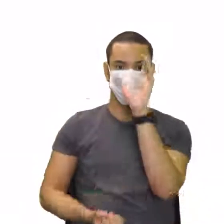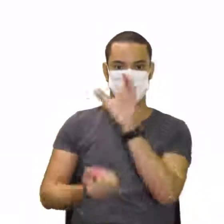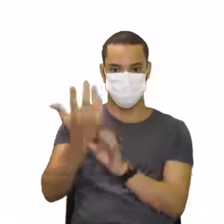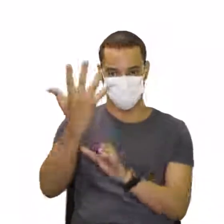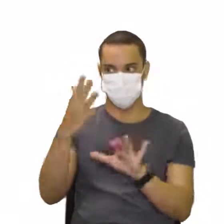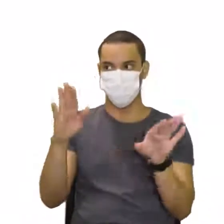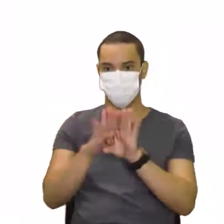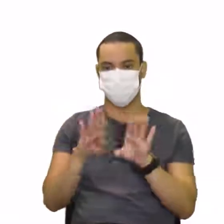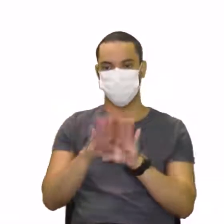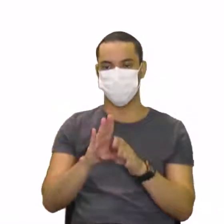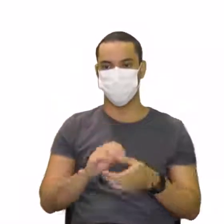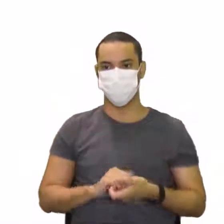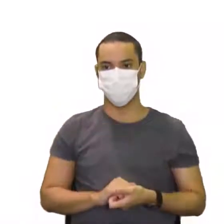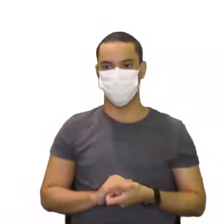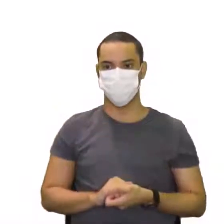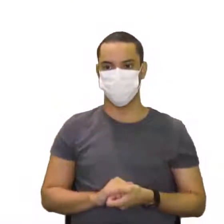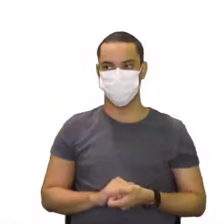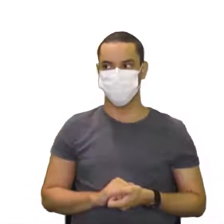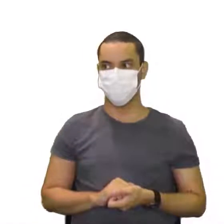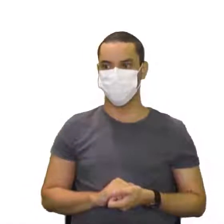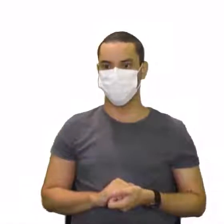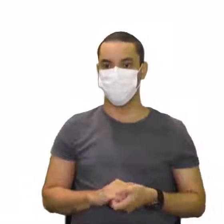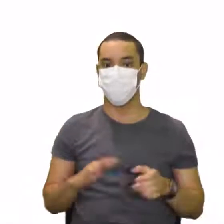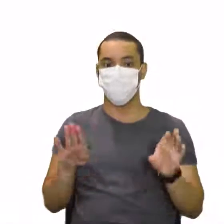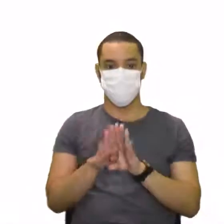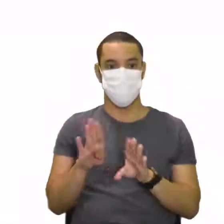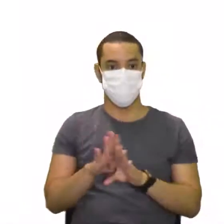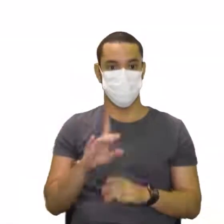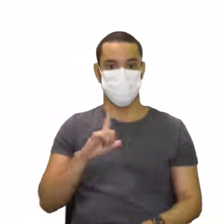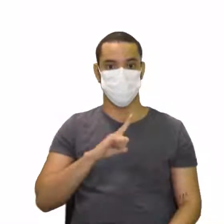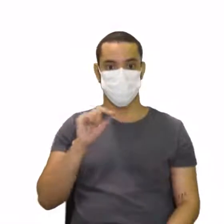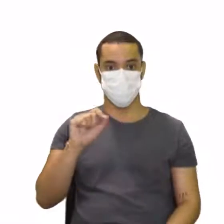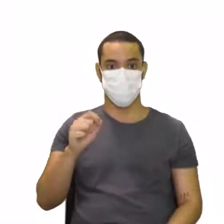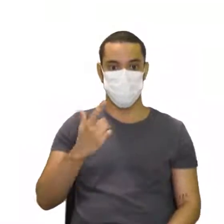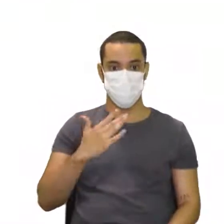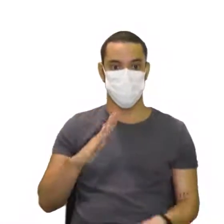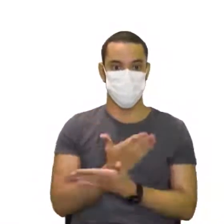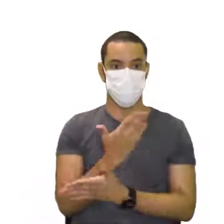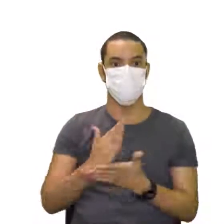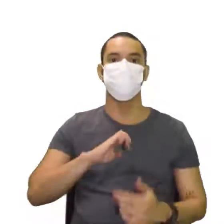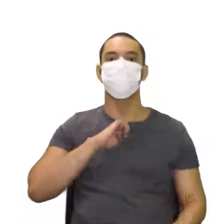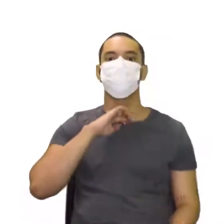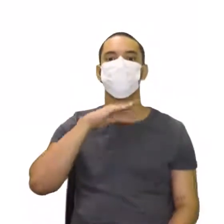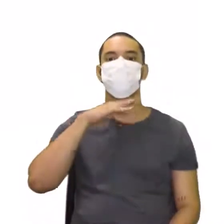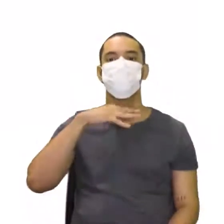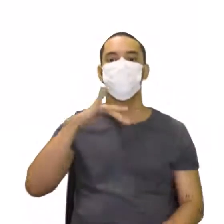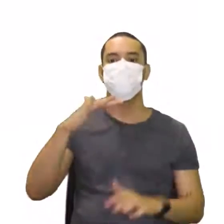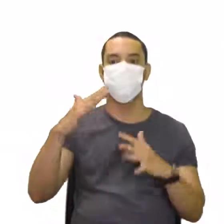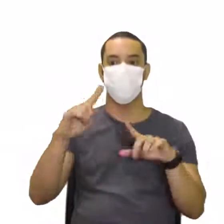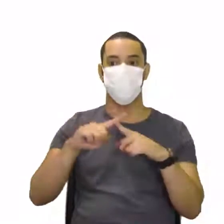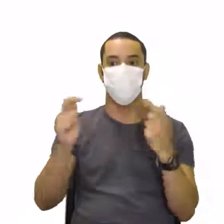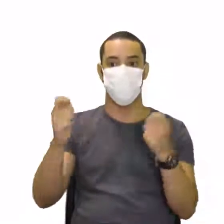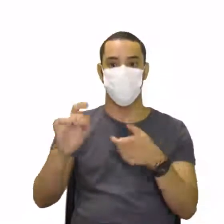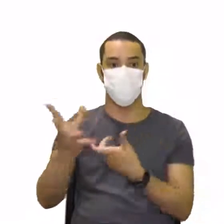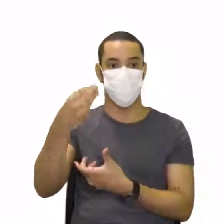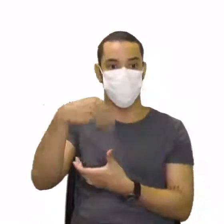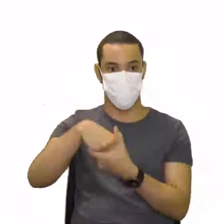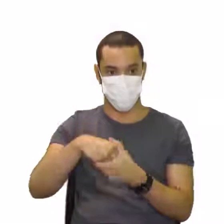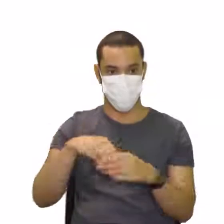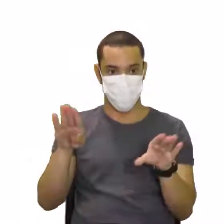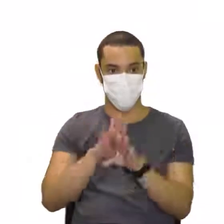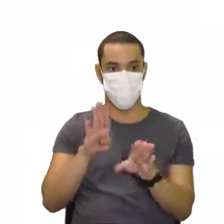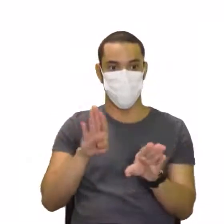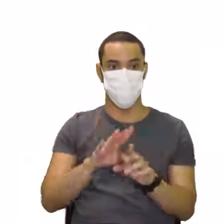certo? E aqui nós temos também, ó, as vibrações que a voz produz no ar se transmitem ao diafragma,